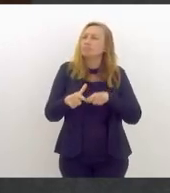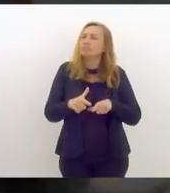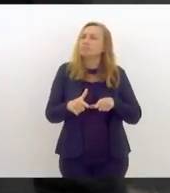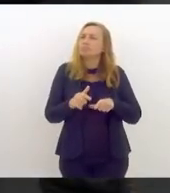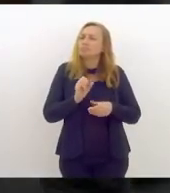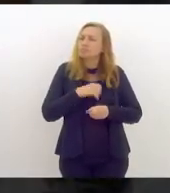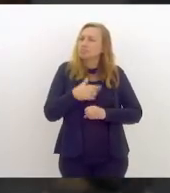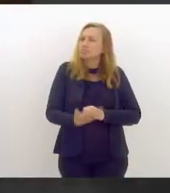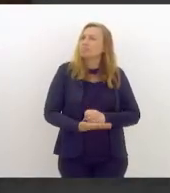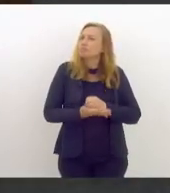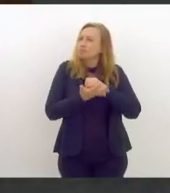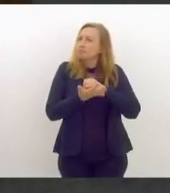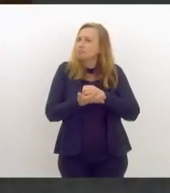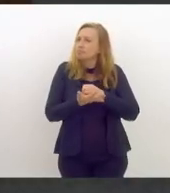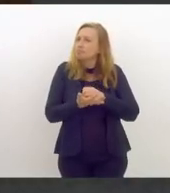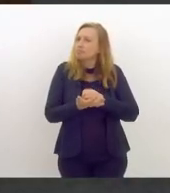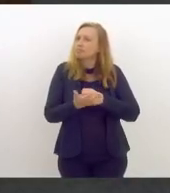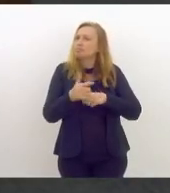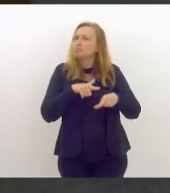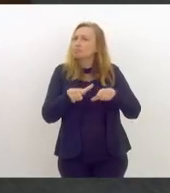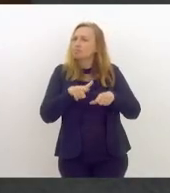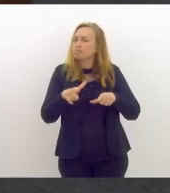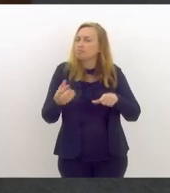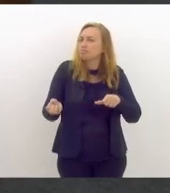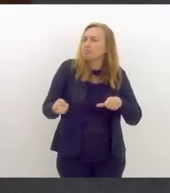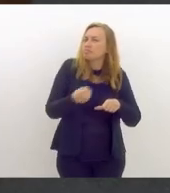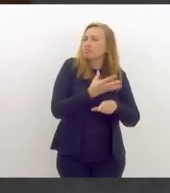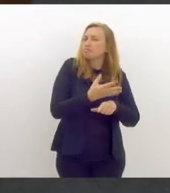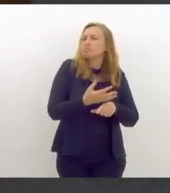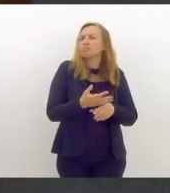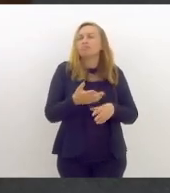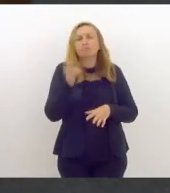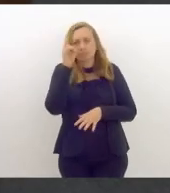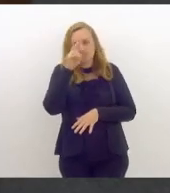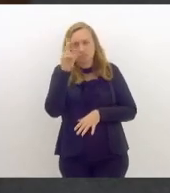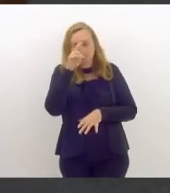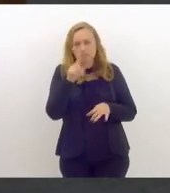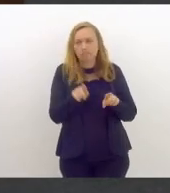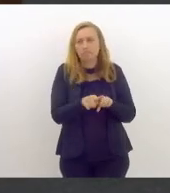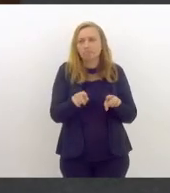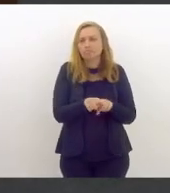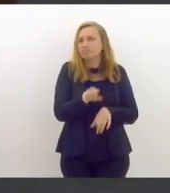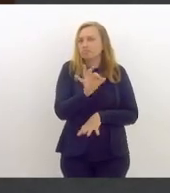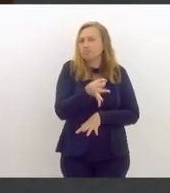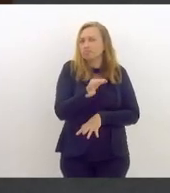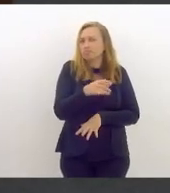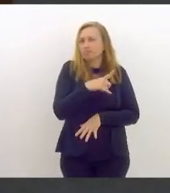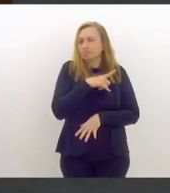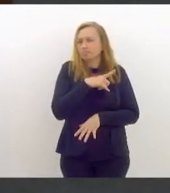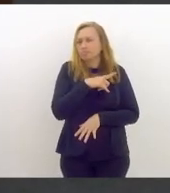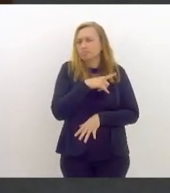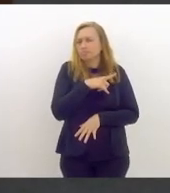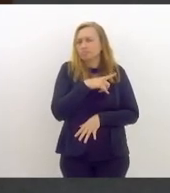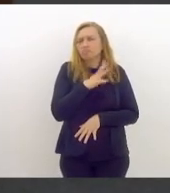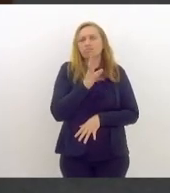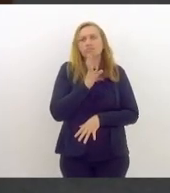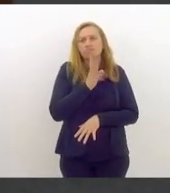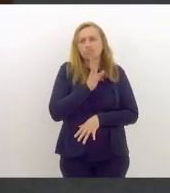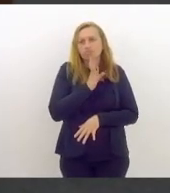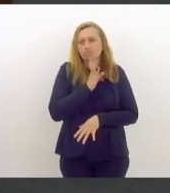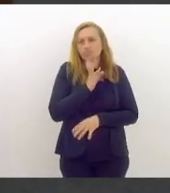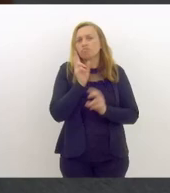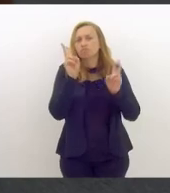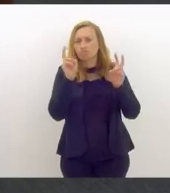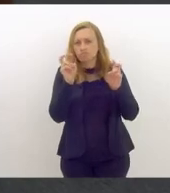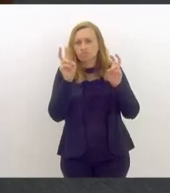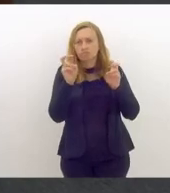da sustentabilidade, da geração de empregos, né? E quero lembrar mais um ponto. Eu tenho certeza que a gente, conhecendo essas